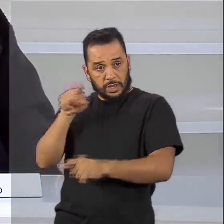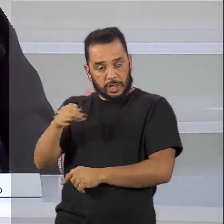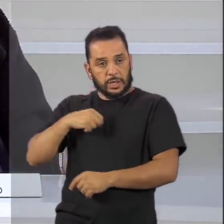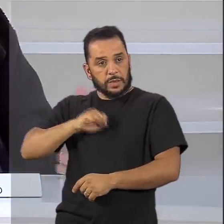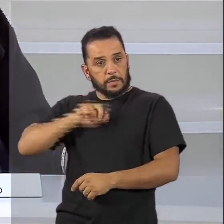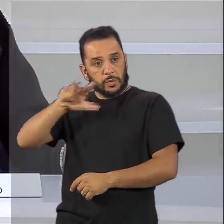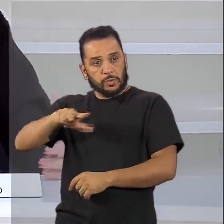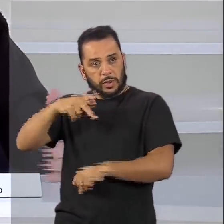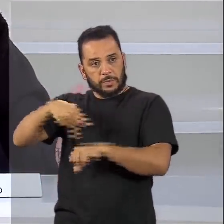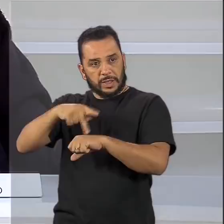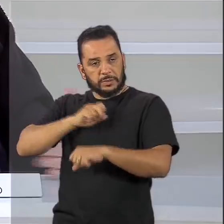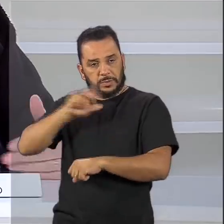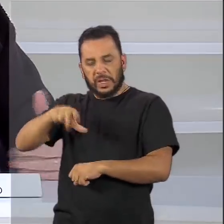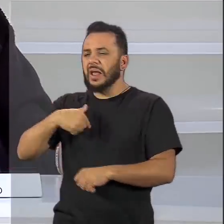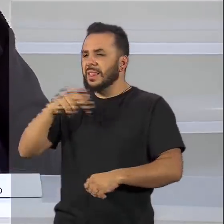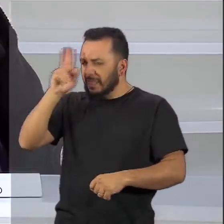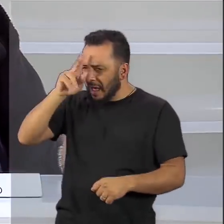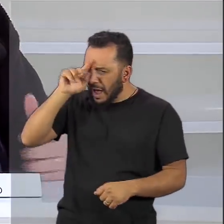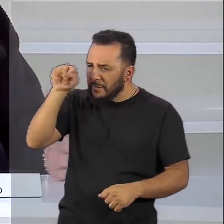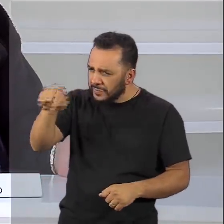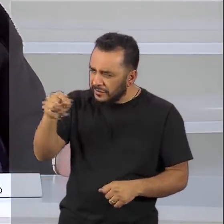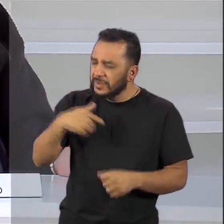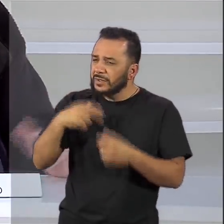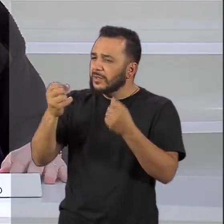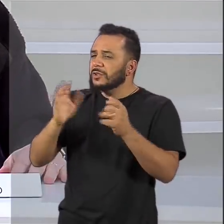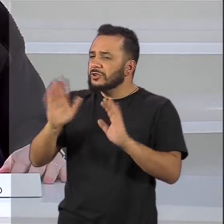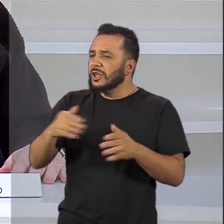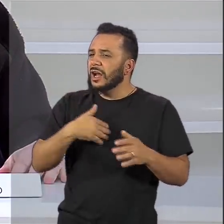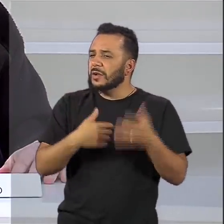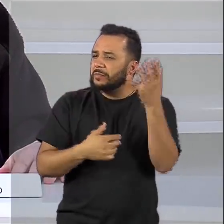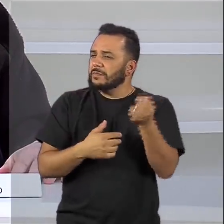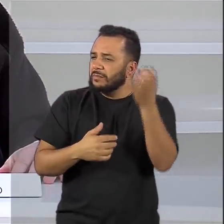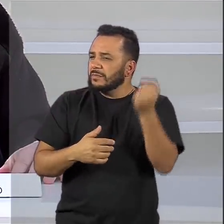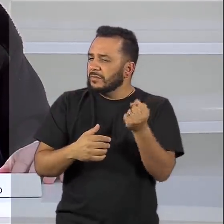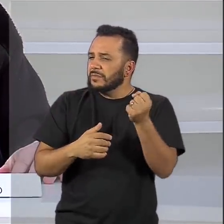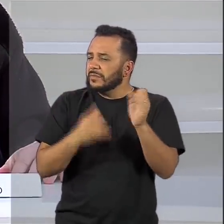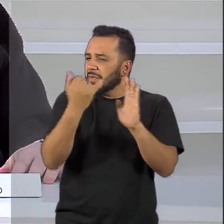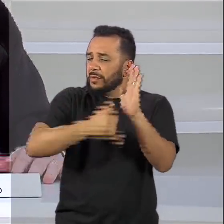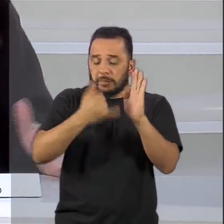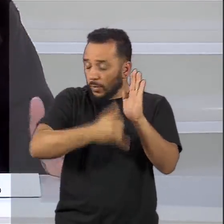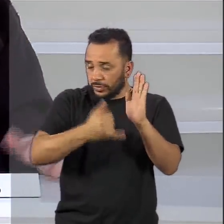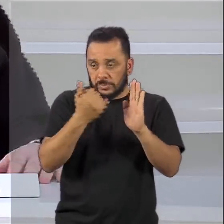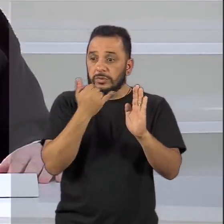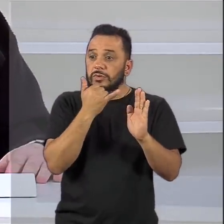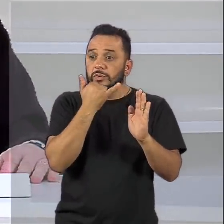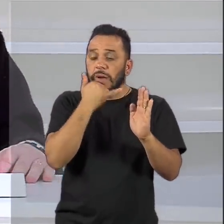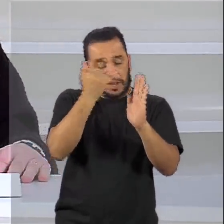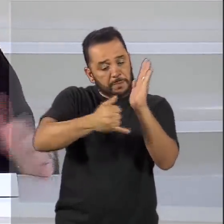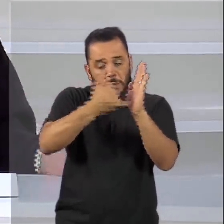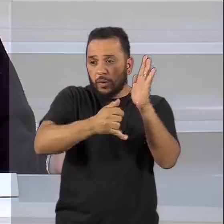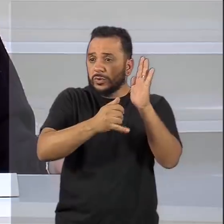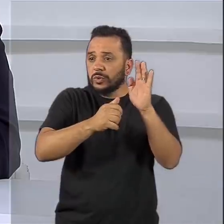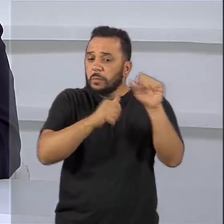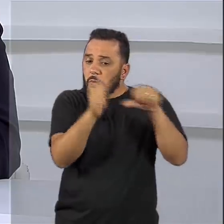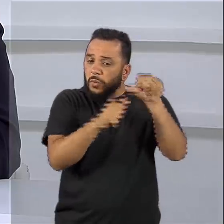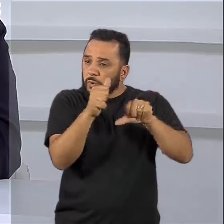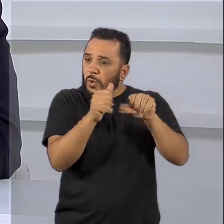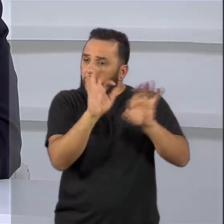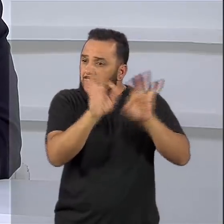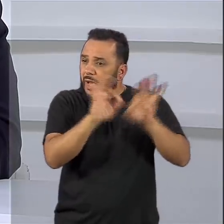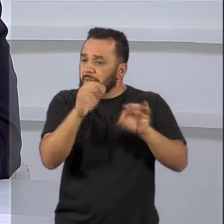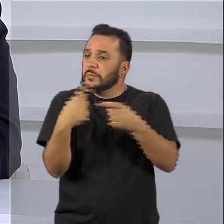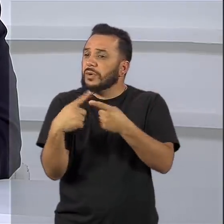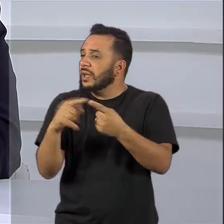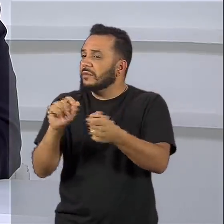cheguei e falei, presidente, o senhor lembra daquela história? Lembro, assim, por que você não fez a reforma tributária? Porque é difícil. Isso, mas essa é a razão pela qual... Só